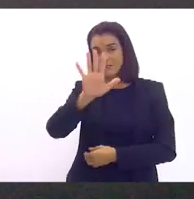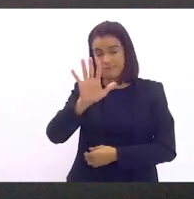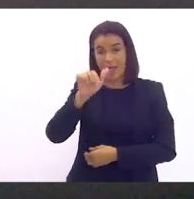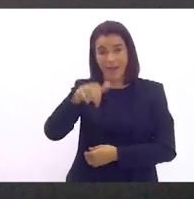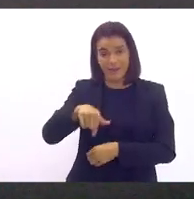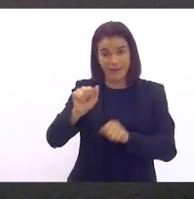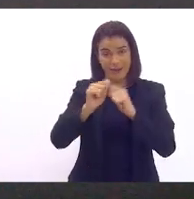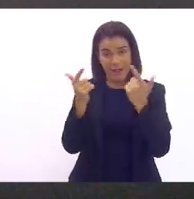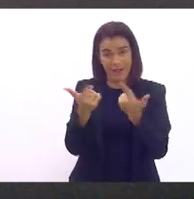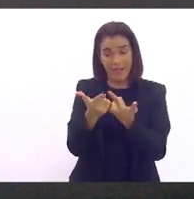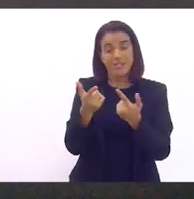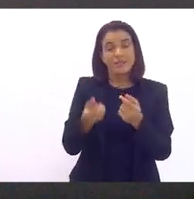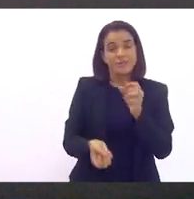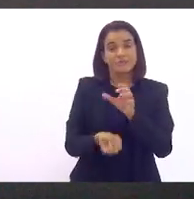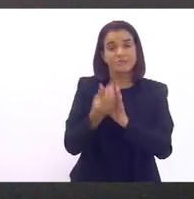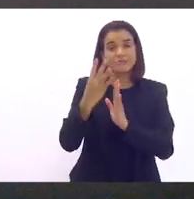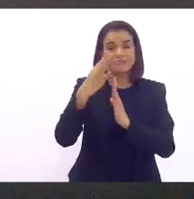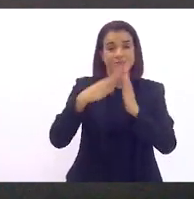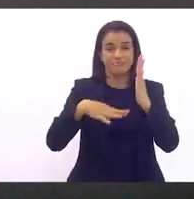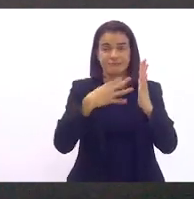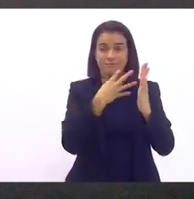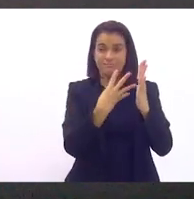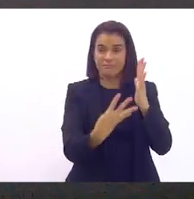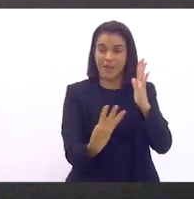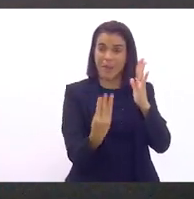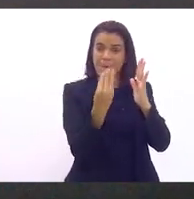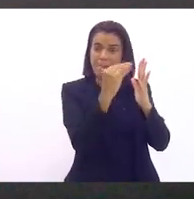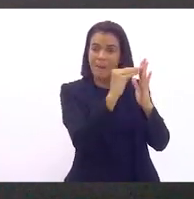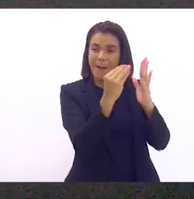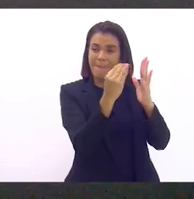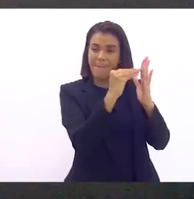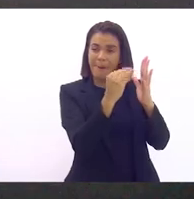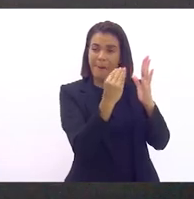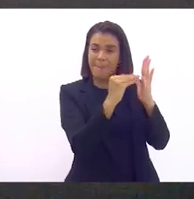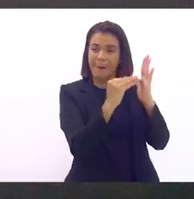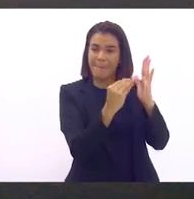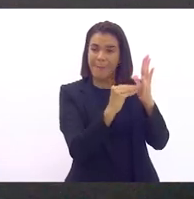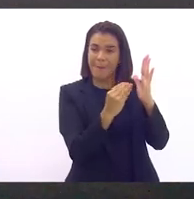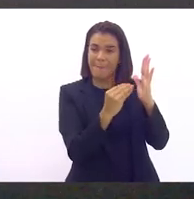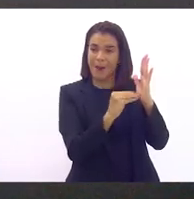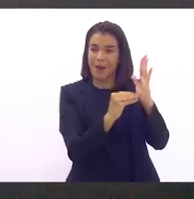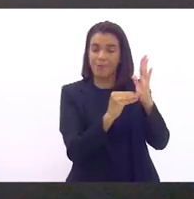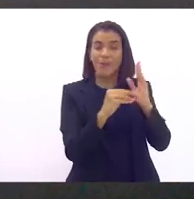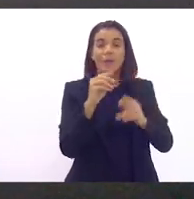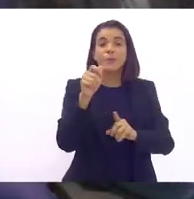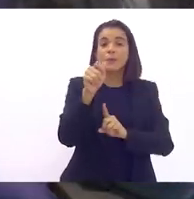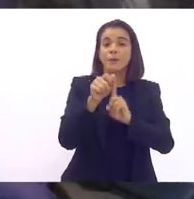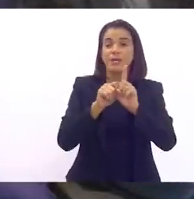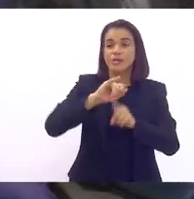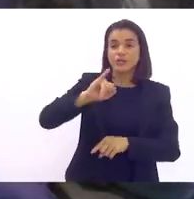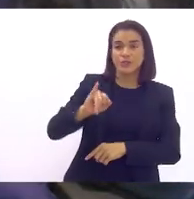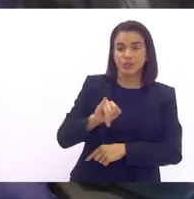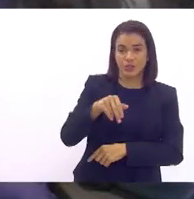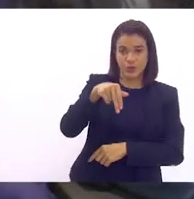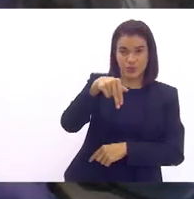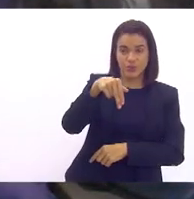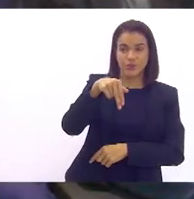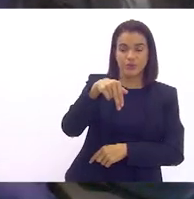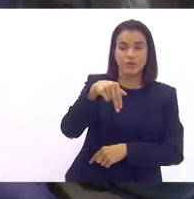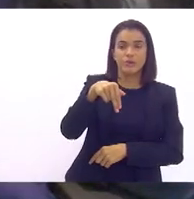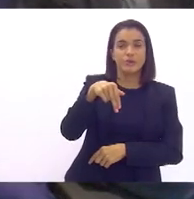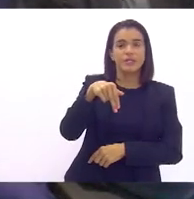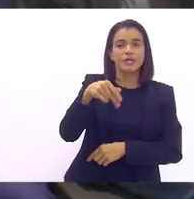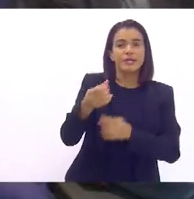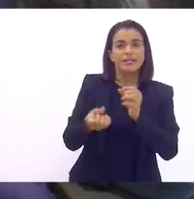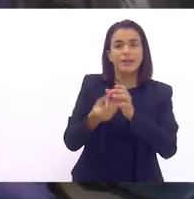cronograma da Estadual Mauro incluindo no calendário Nacional a conferência nacional em Junho do ano que vem e a gente estabelece alguns